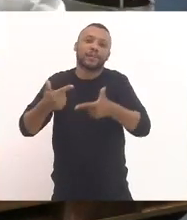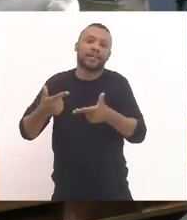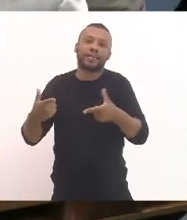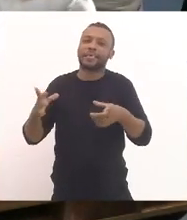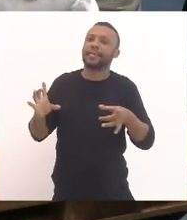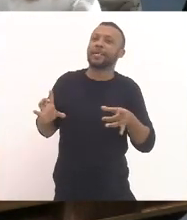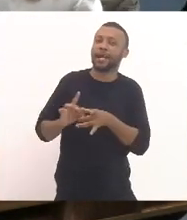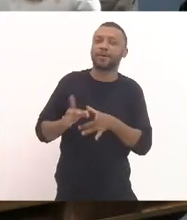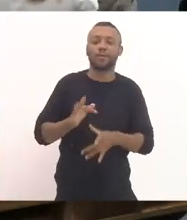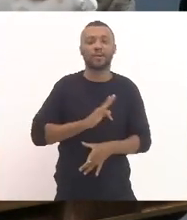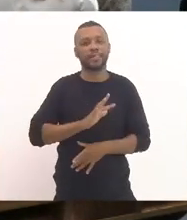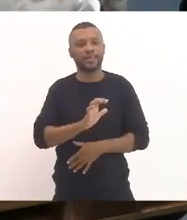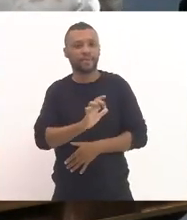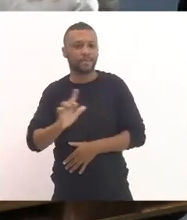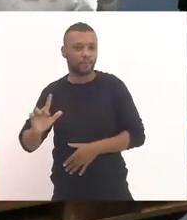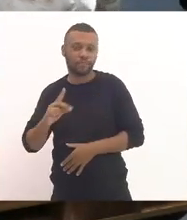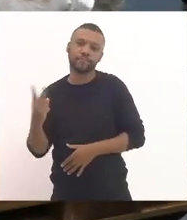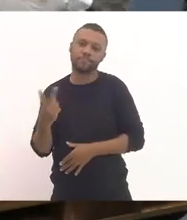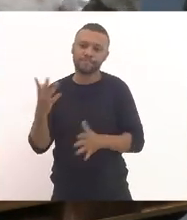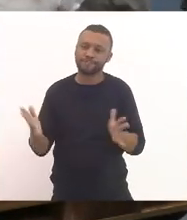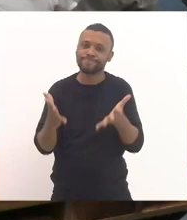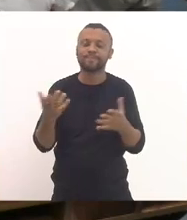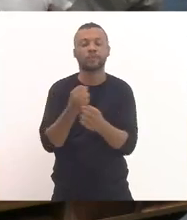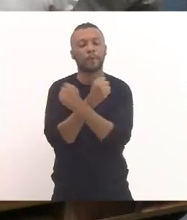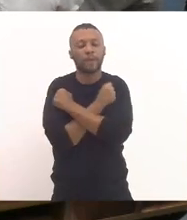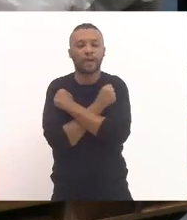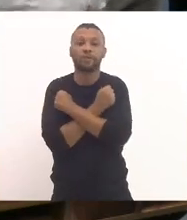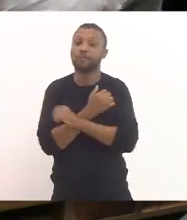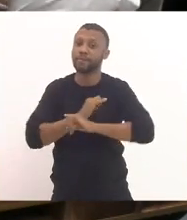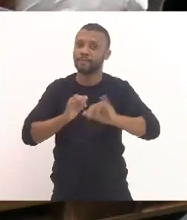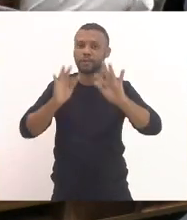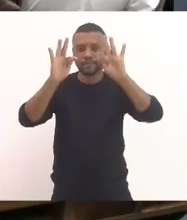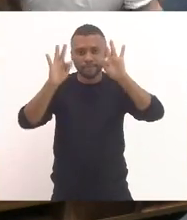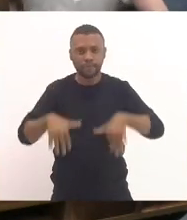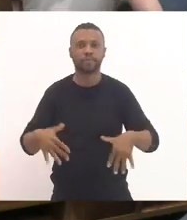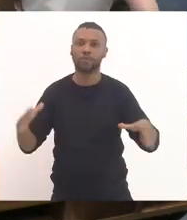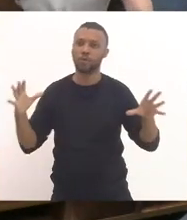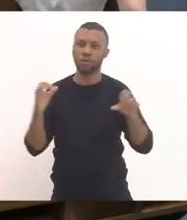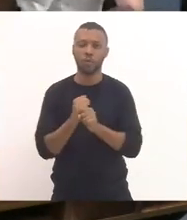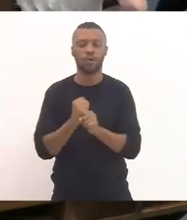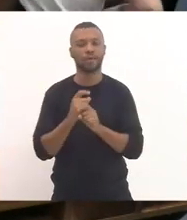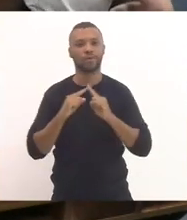Polícia Civil mais valorizado então forte abraço a todos está encerrada a sessão e